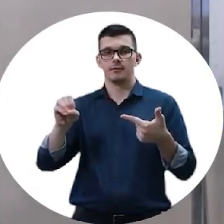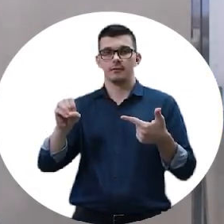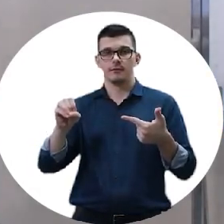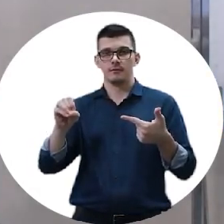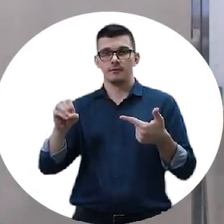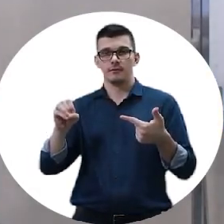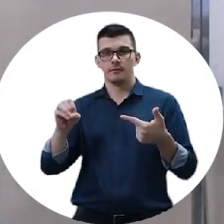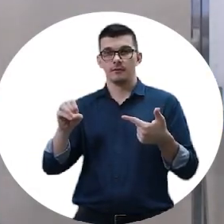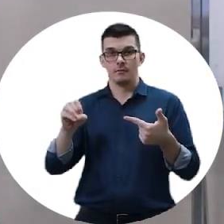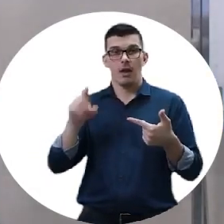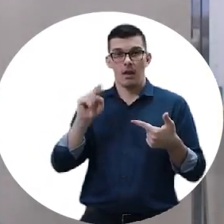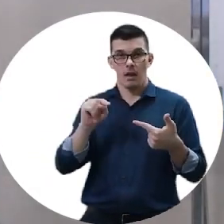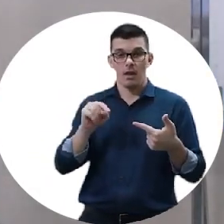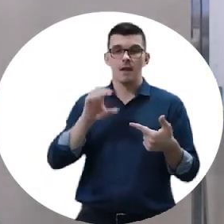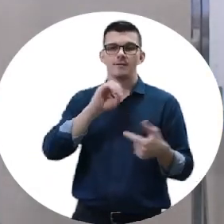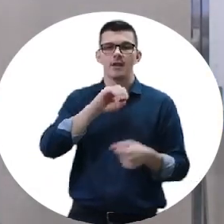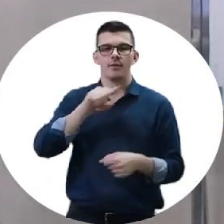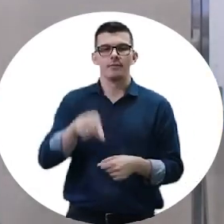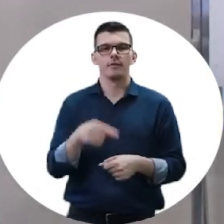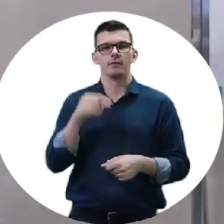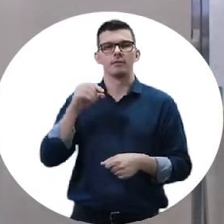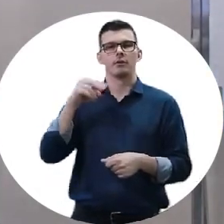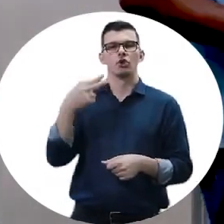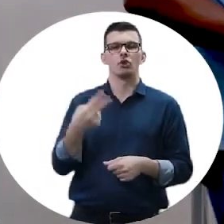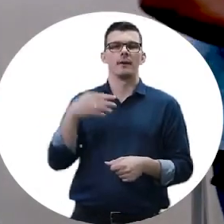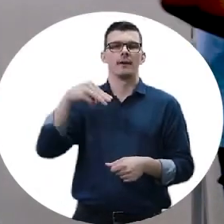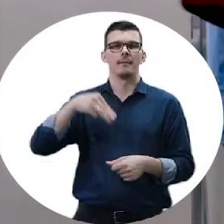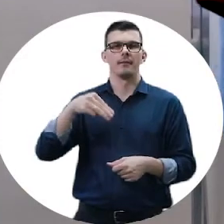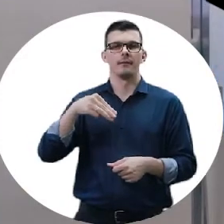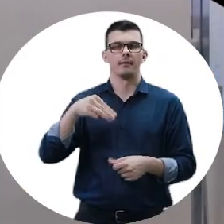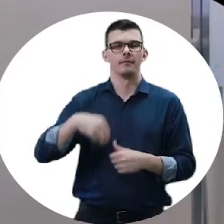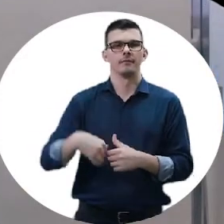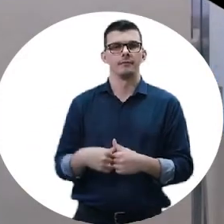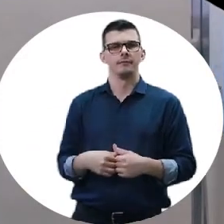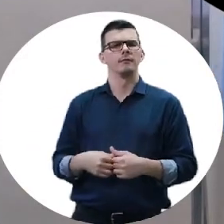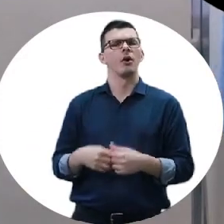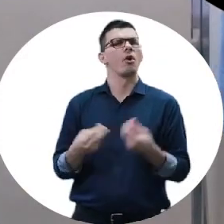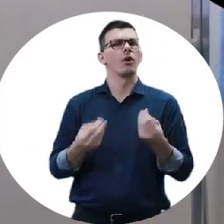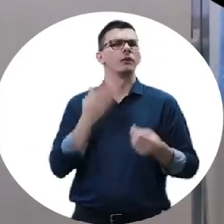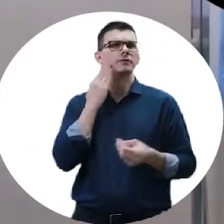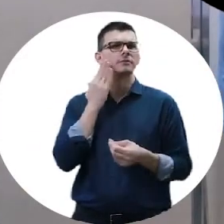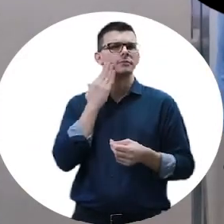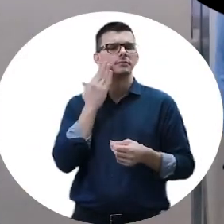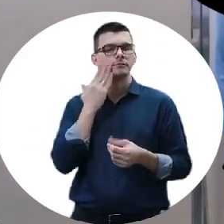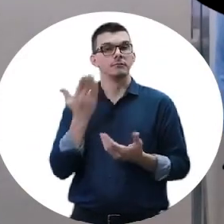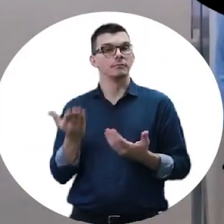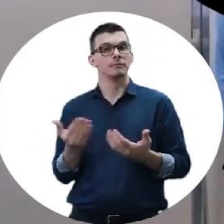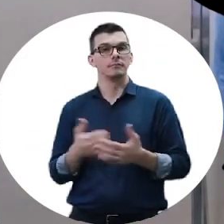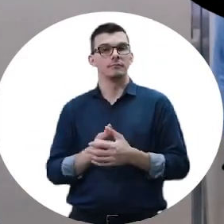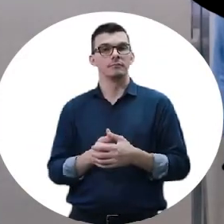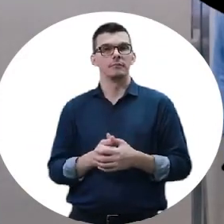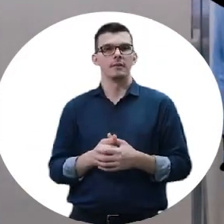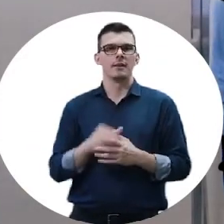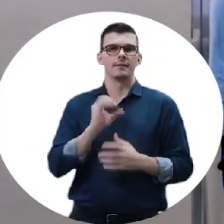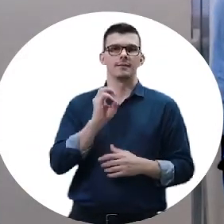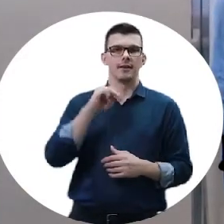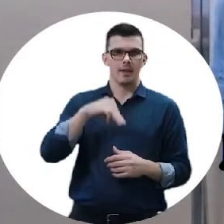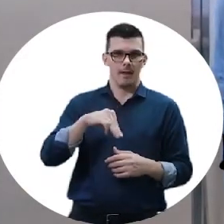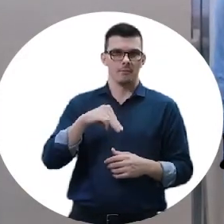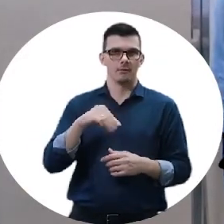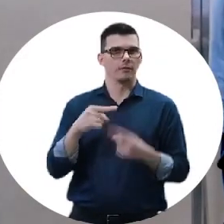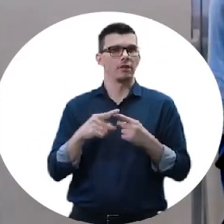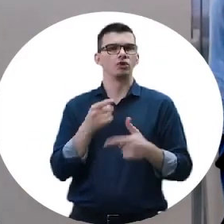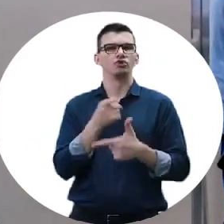aqui é a mesma coisa que 0,2 metro. Como que eu faço para passar 10 centímetros? É só dividir por 100, que dá